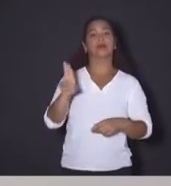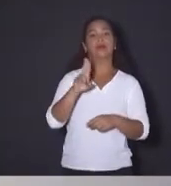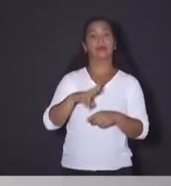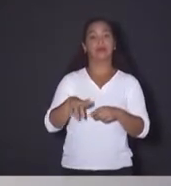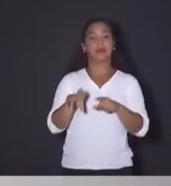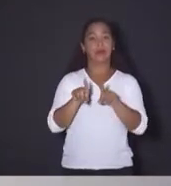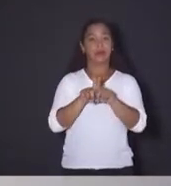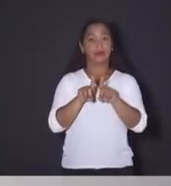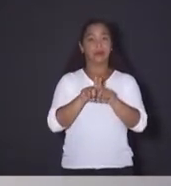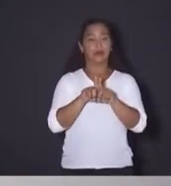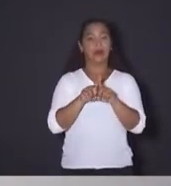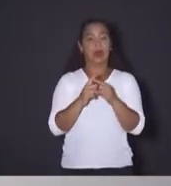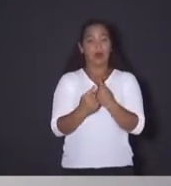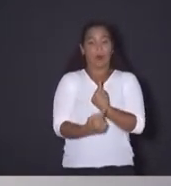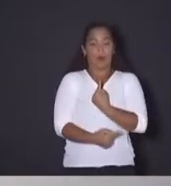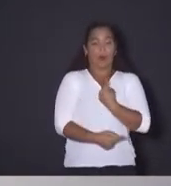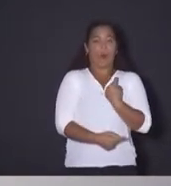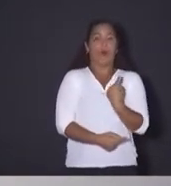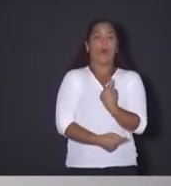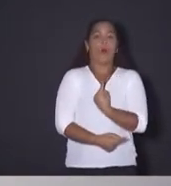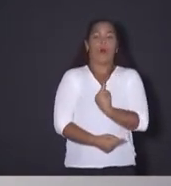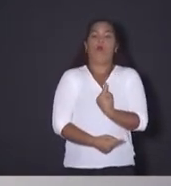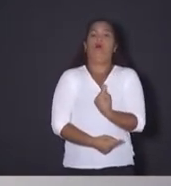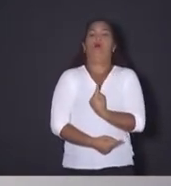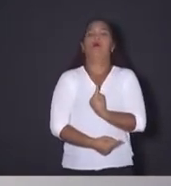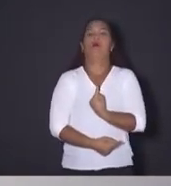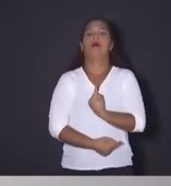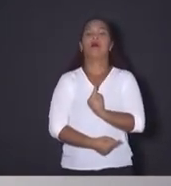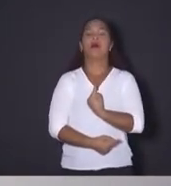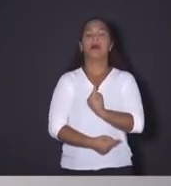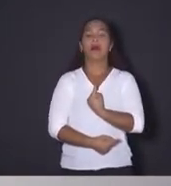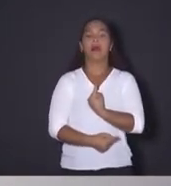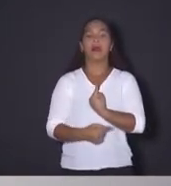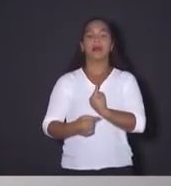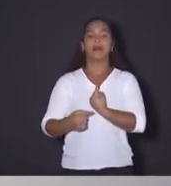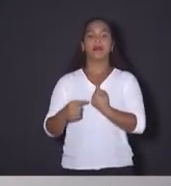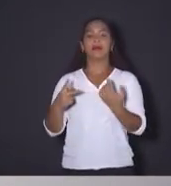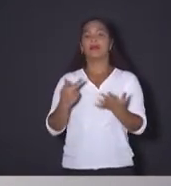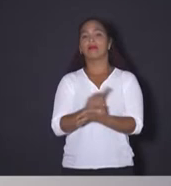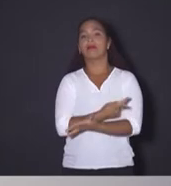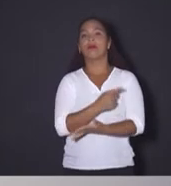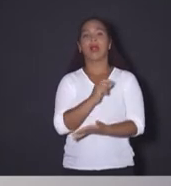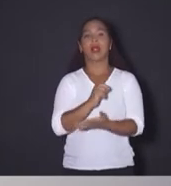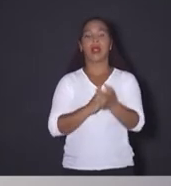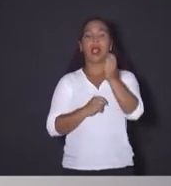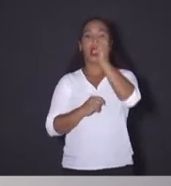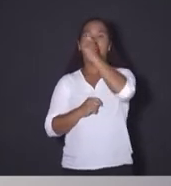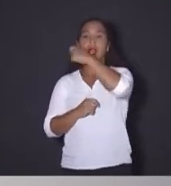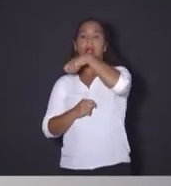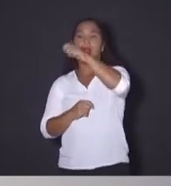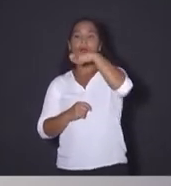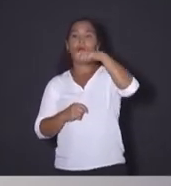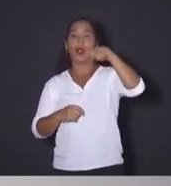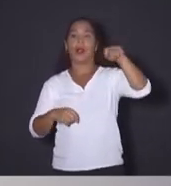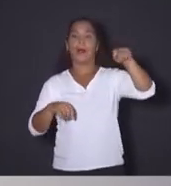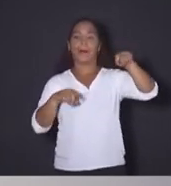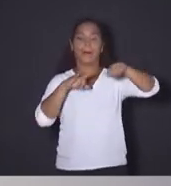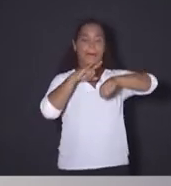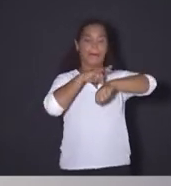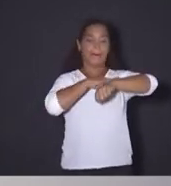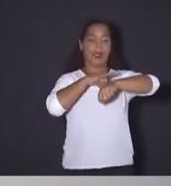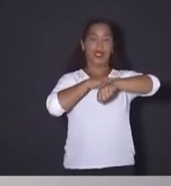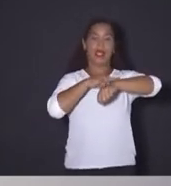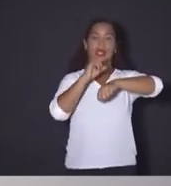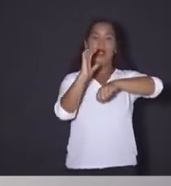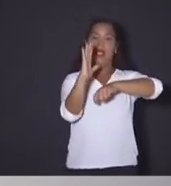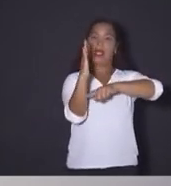de isolamento e um espaço de isolamento de um nível que ela só consegue escrever dentro da porta do banheiro feminino